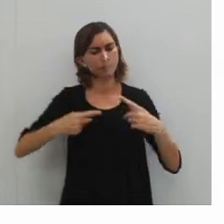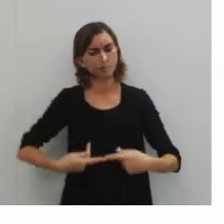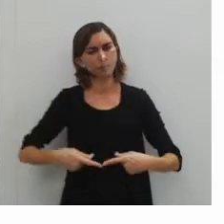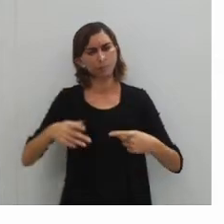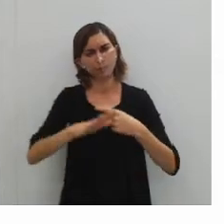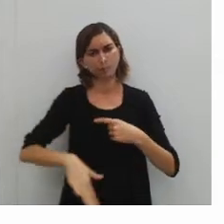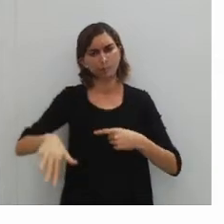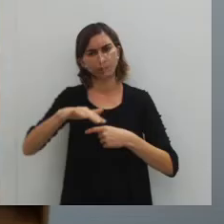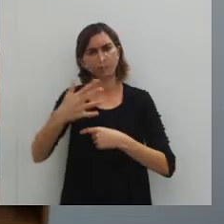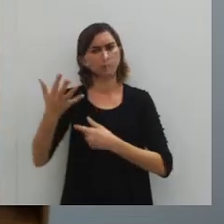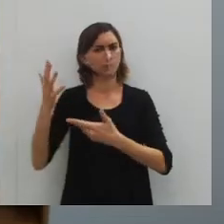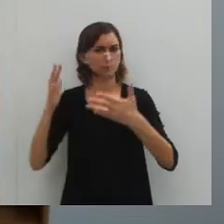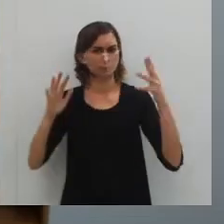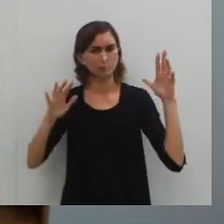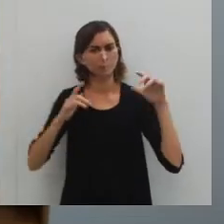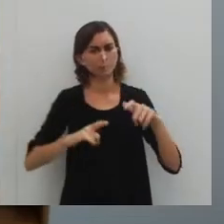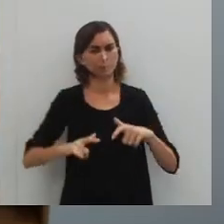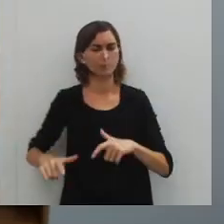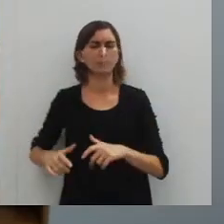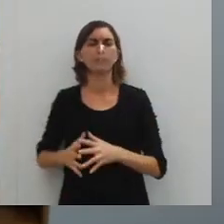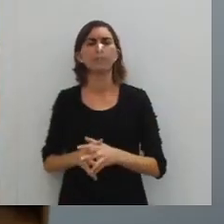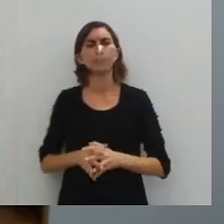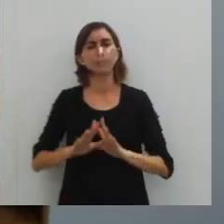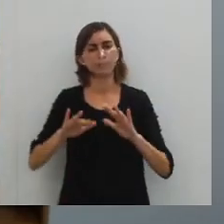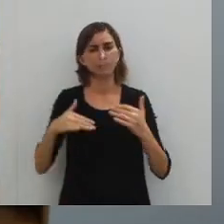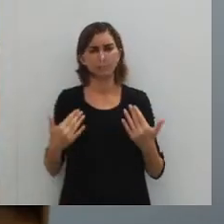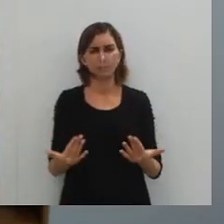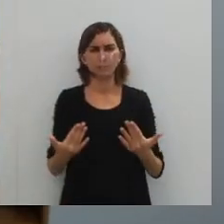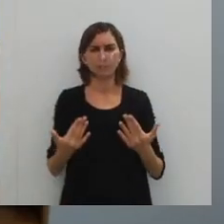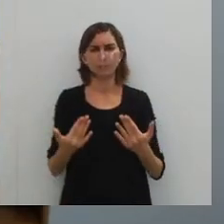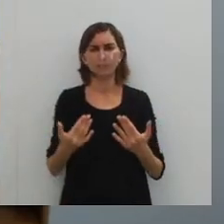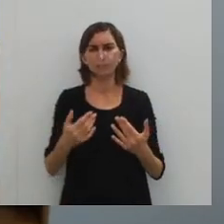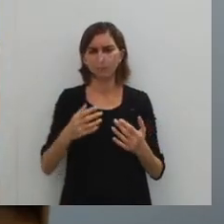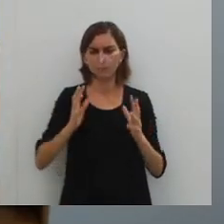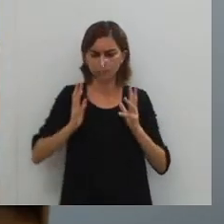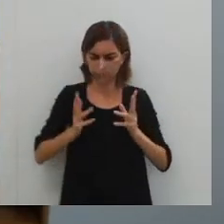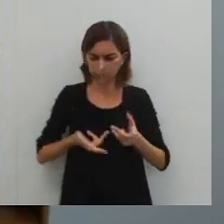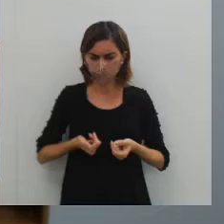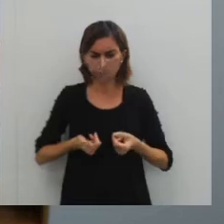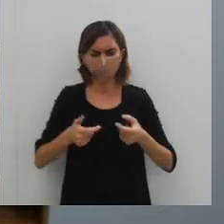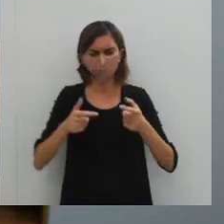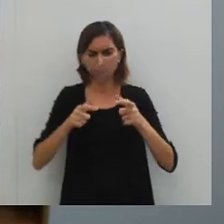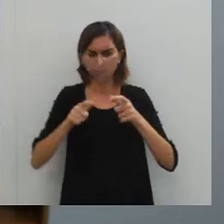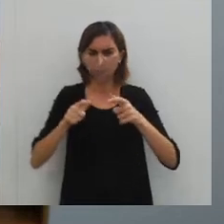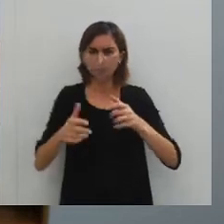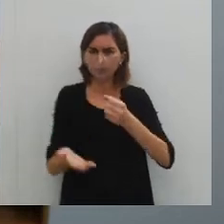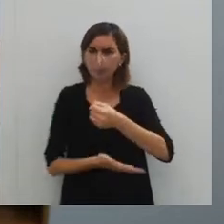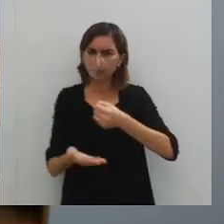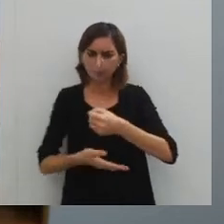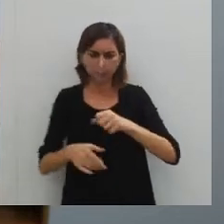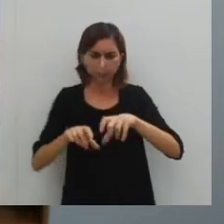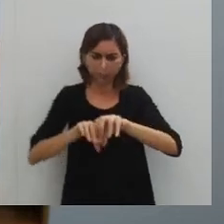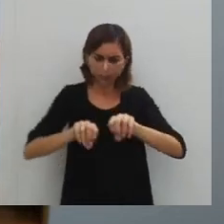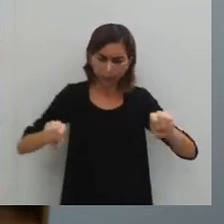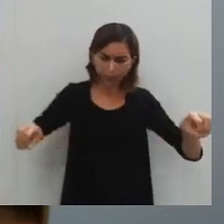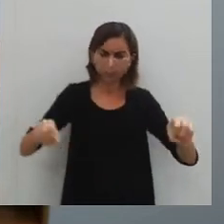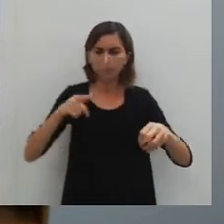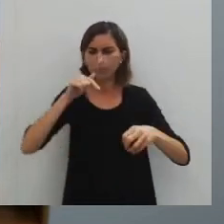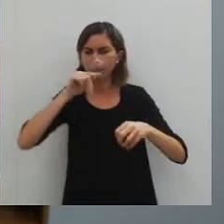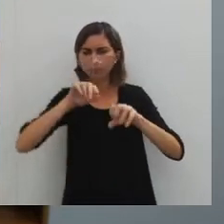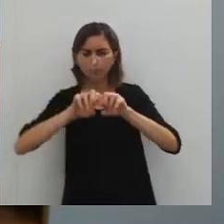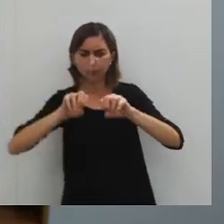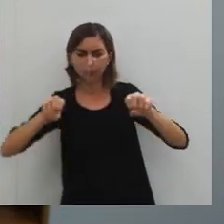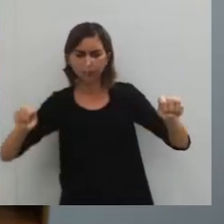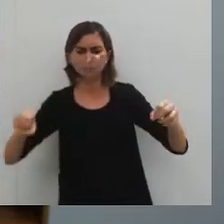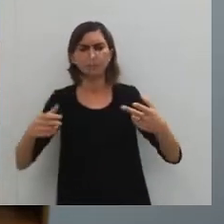o meio ambiente. Volta para mim. Então, saneamento básico é justamente não só a questão da água